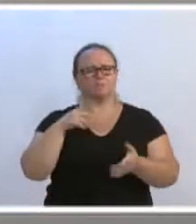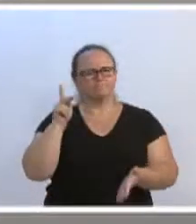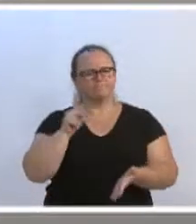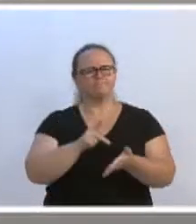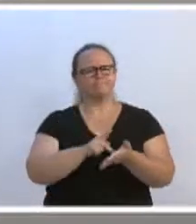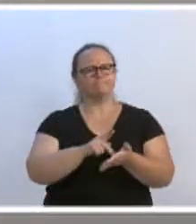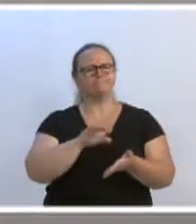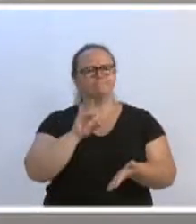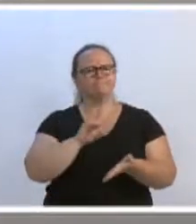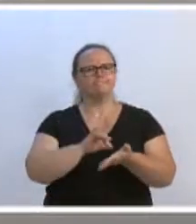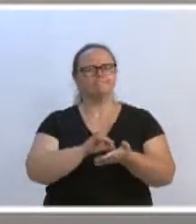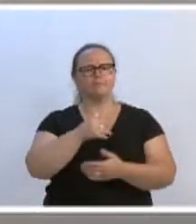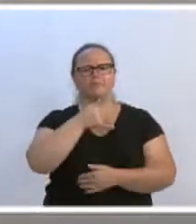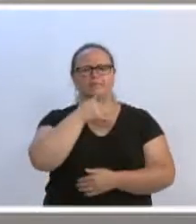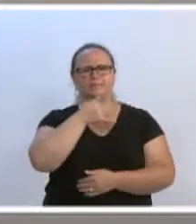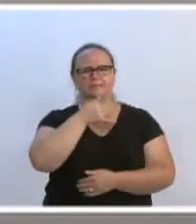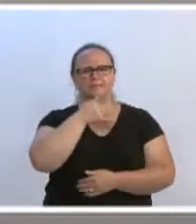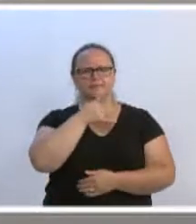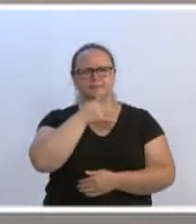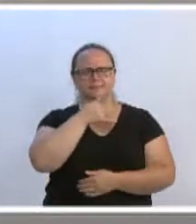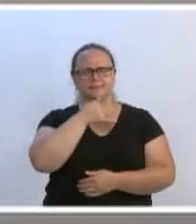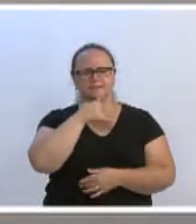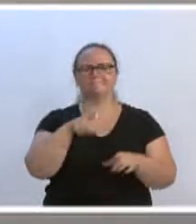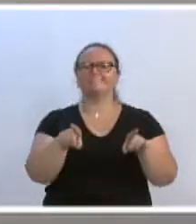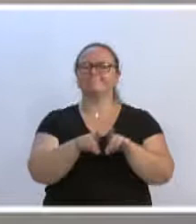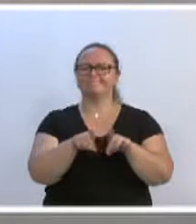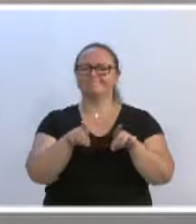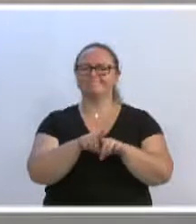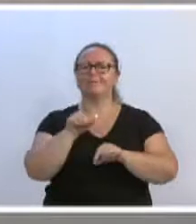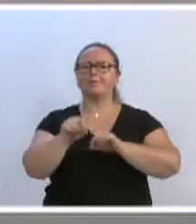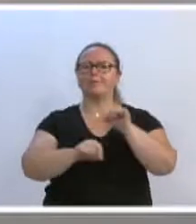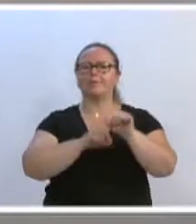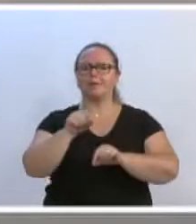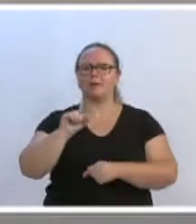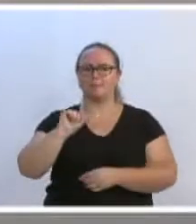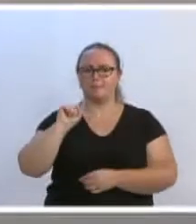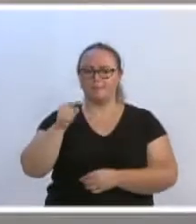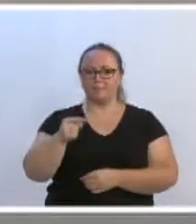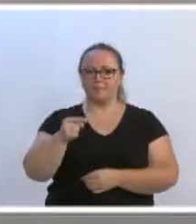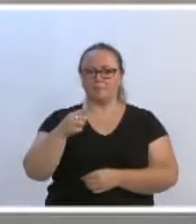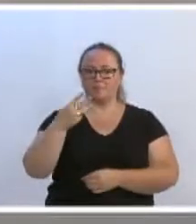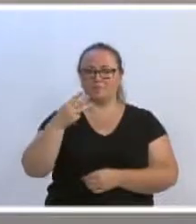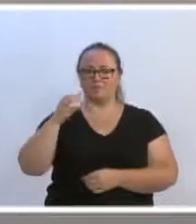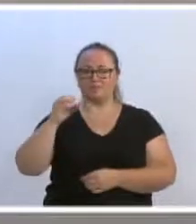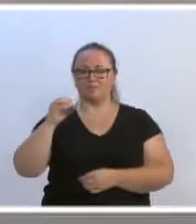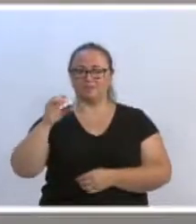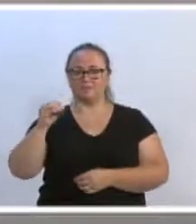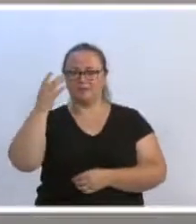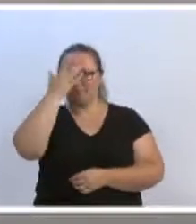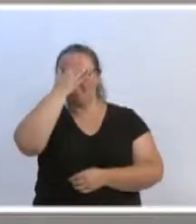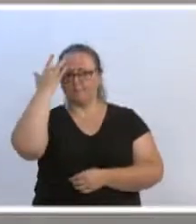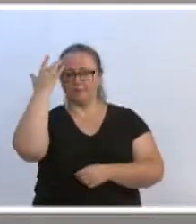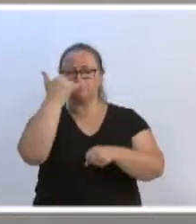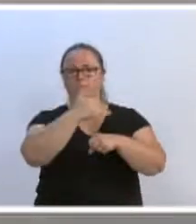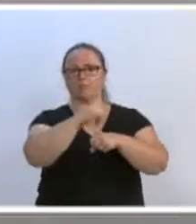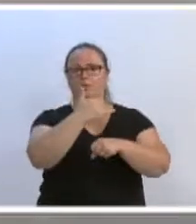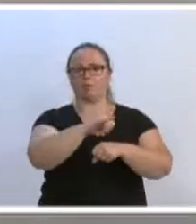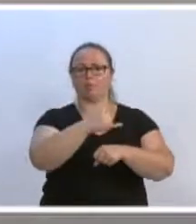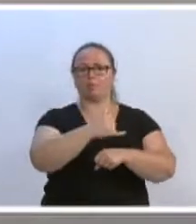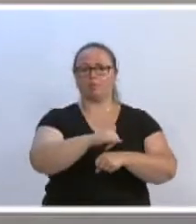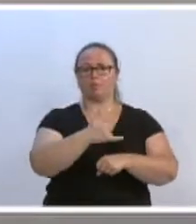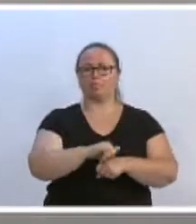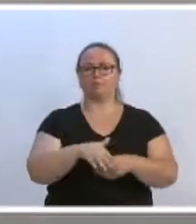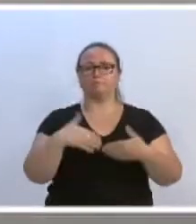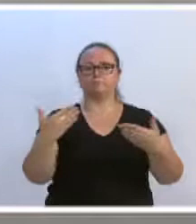foi que foram registrados também mil e 300 faltas por parte dos